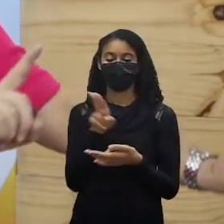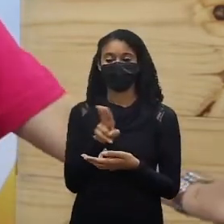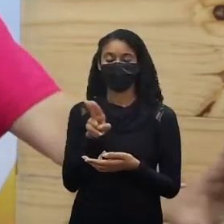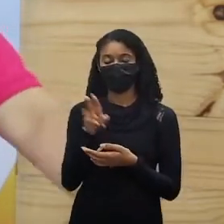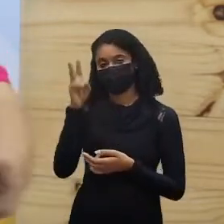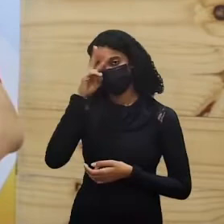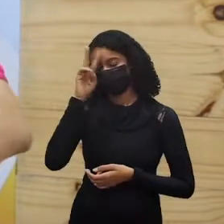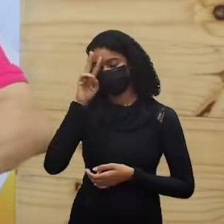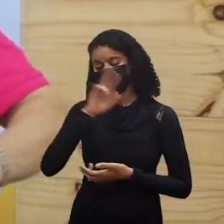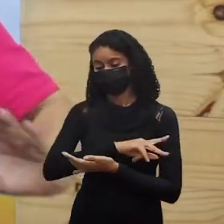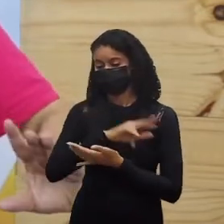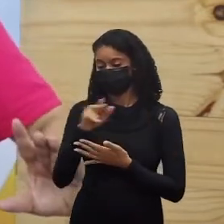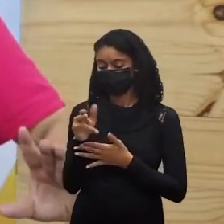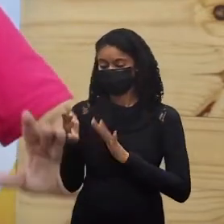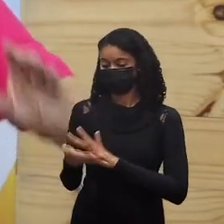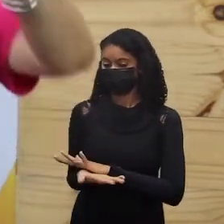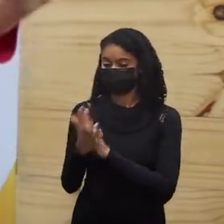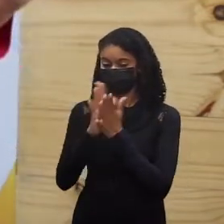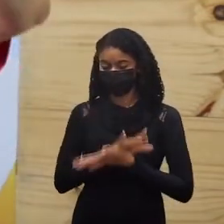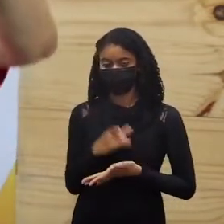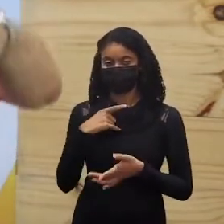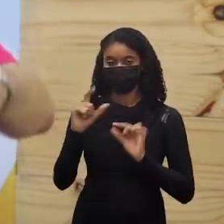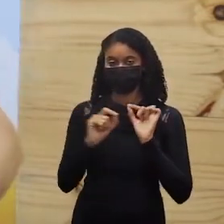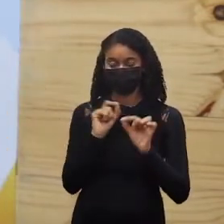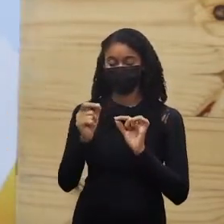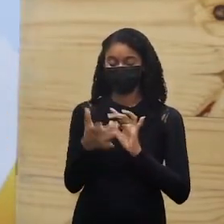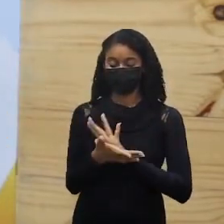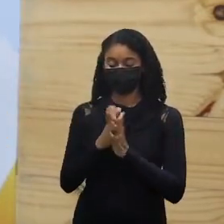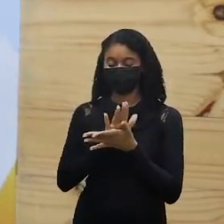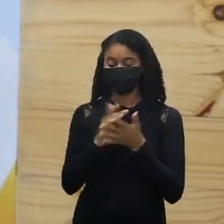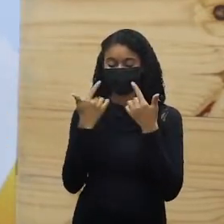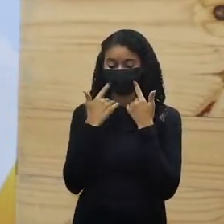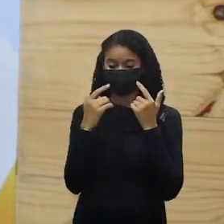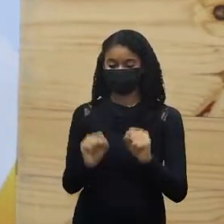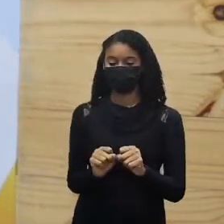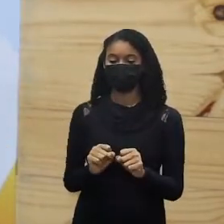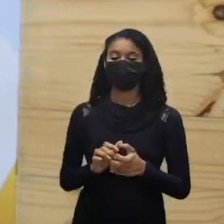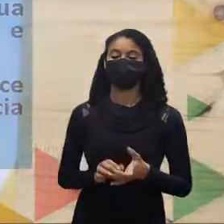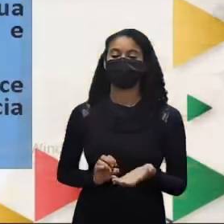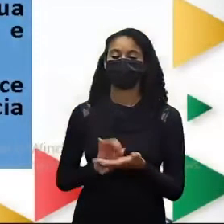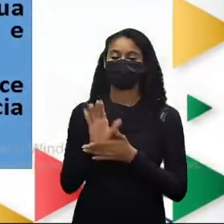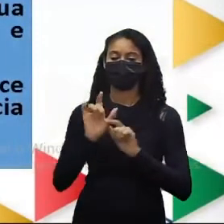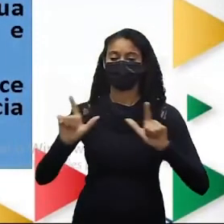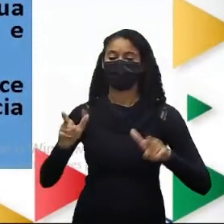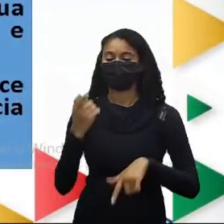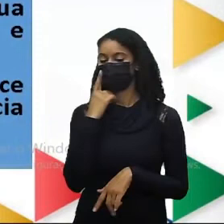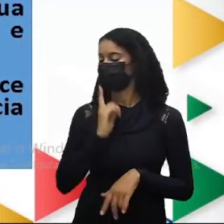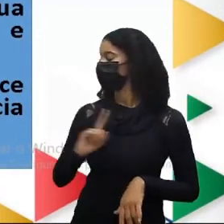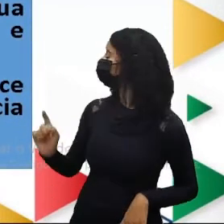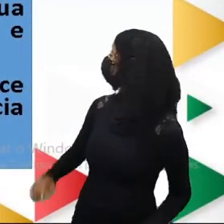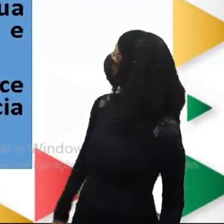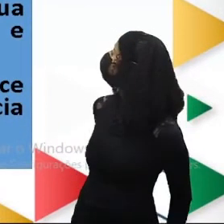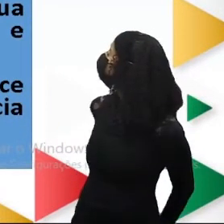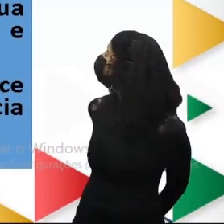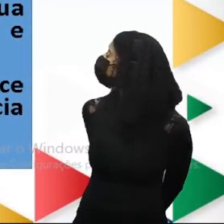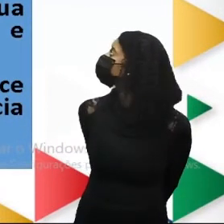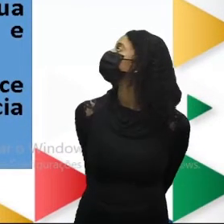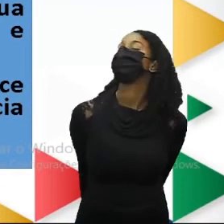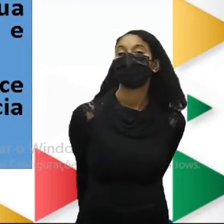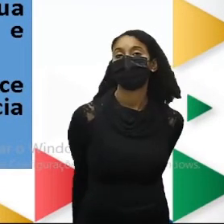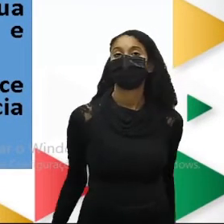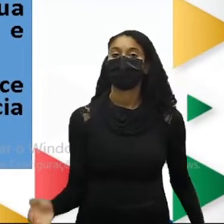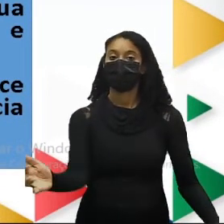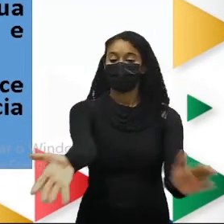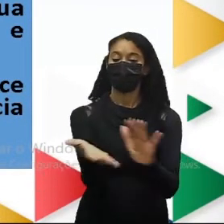entre tantos preconceitos existe o preconceito linguístico. Na tela, acompanhe comigo. O preconceito linguístico